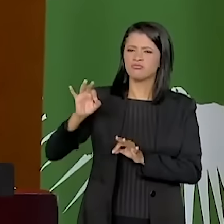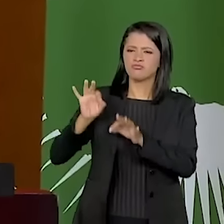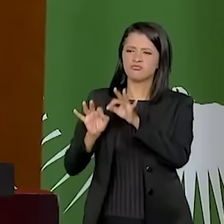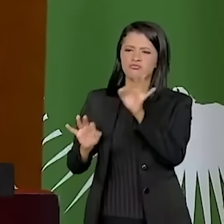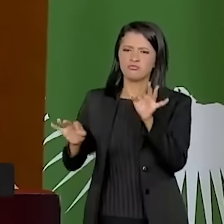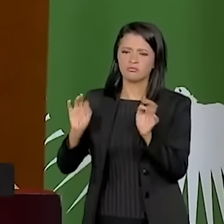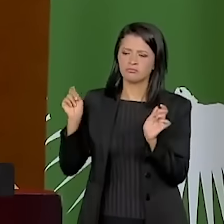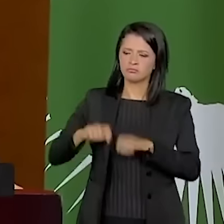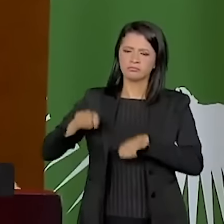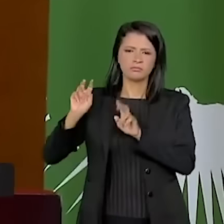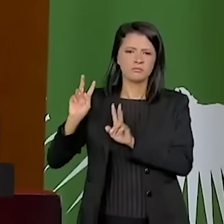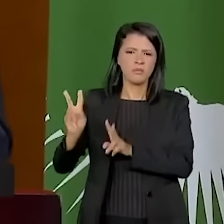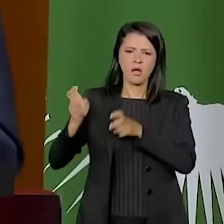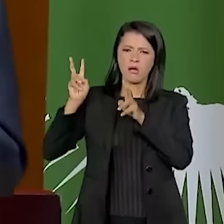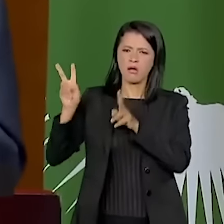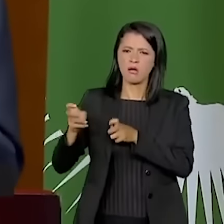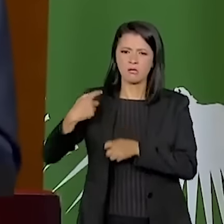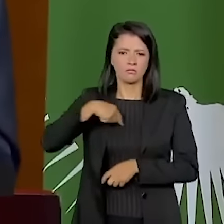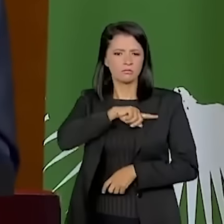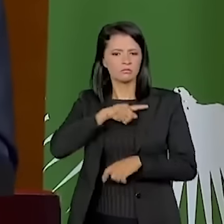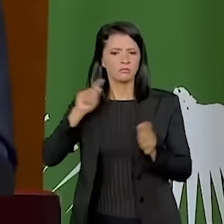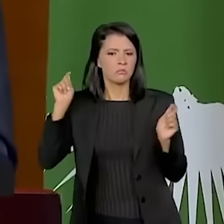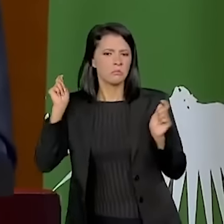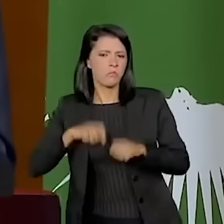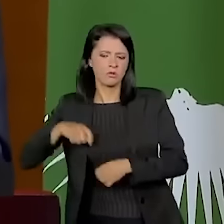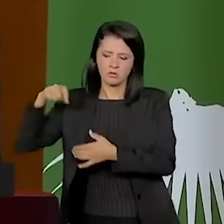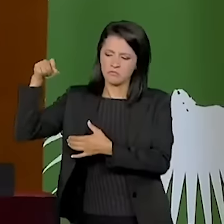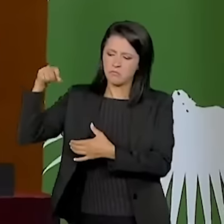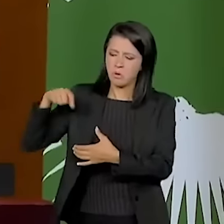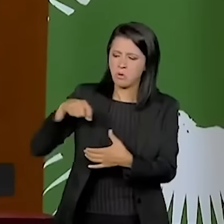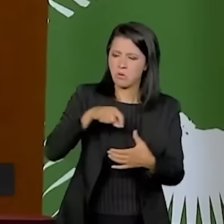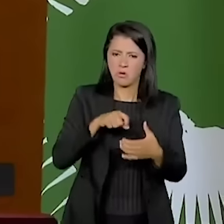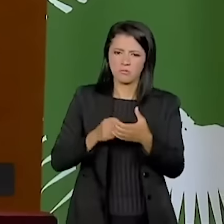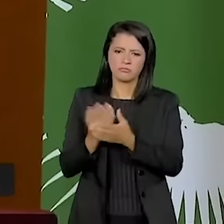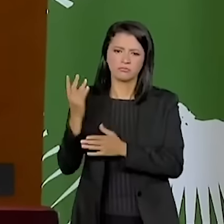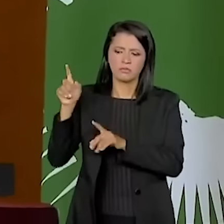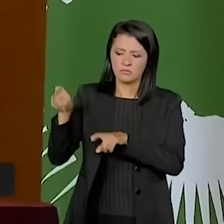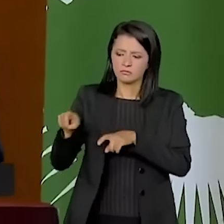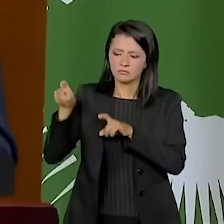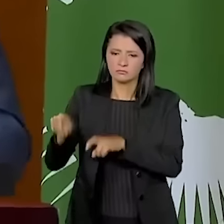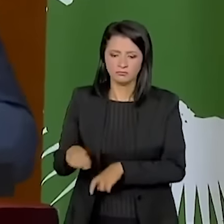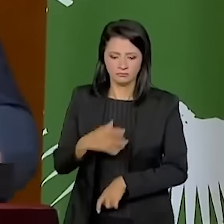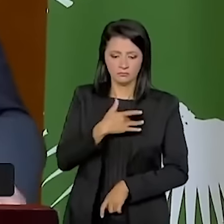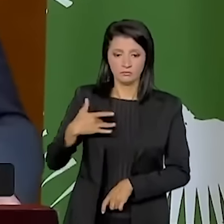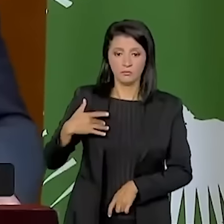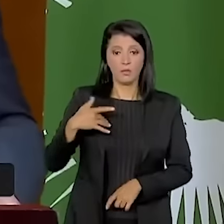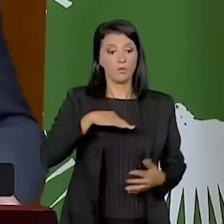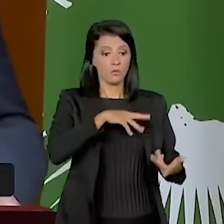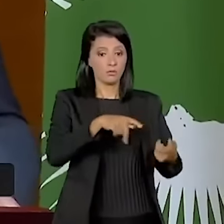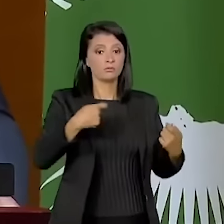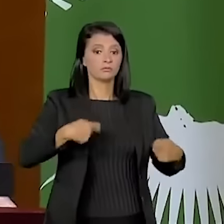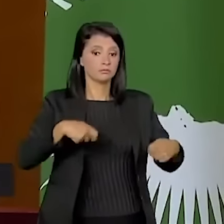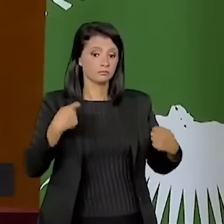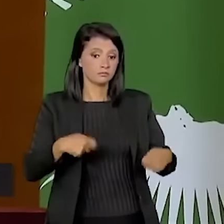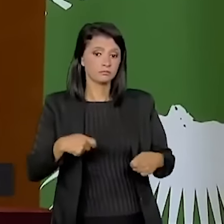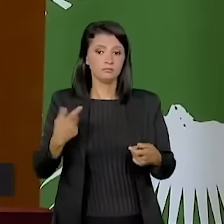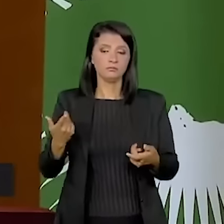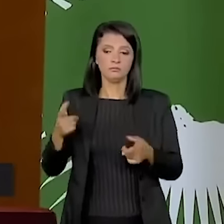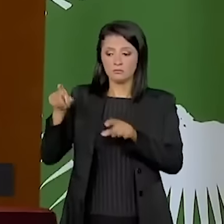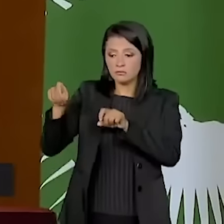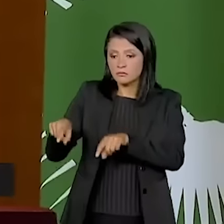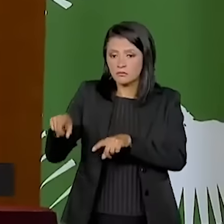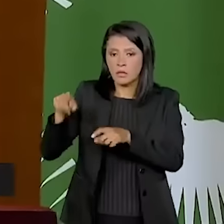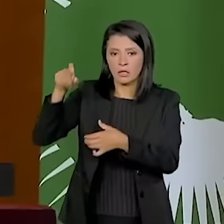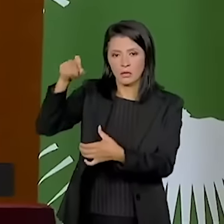serem exploradas para que a gente possa produzir a agricultura saudável que o mundo necessita, a agricultura